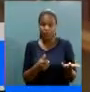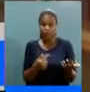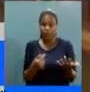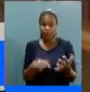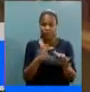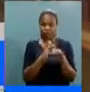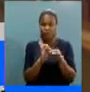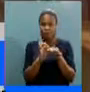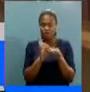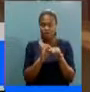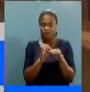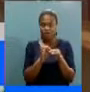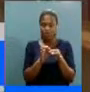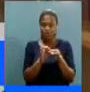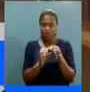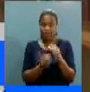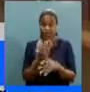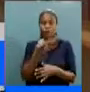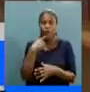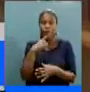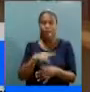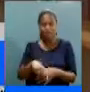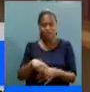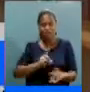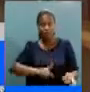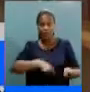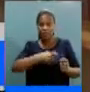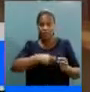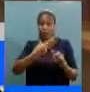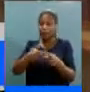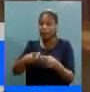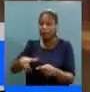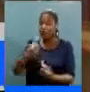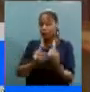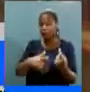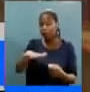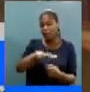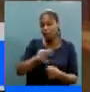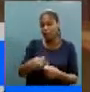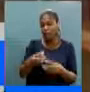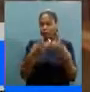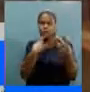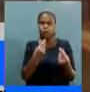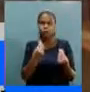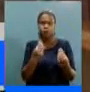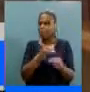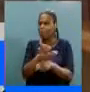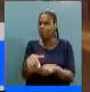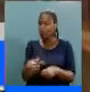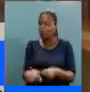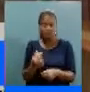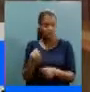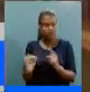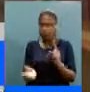chão é é neste momento o fornecimento da páscoa que termina às áreas não está no tempo muito mas não conseguimos show